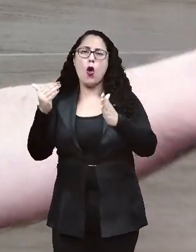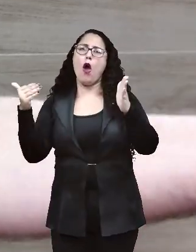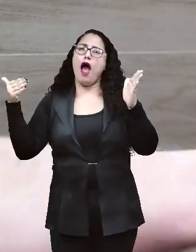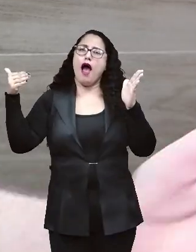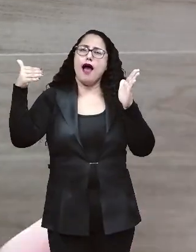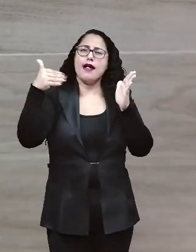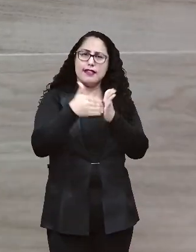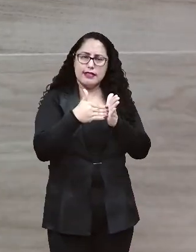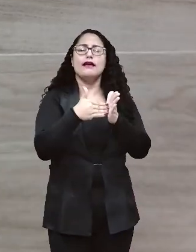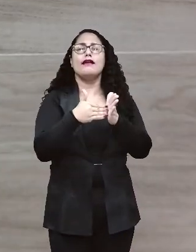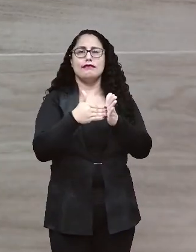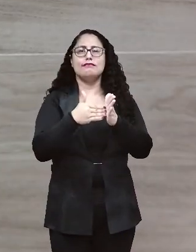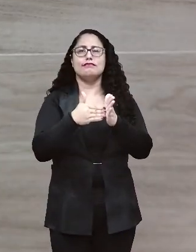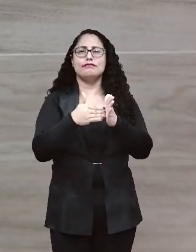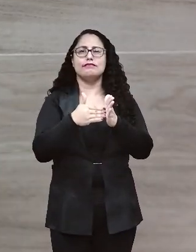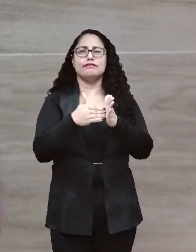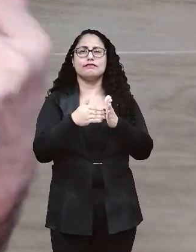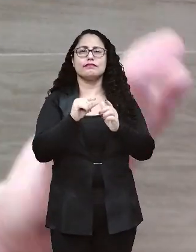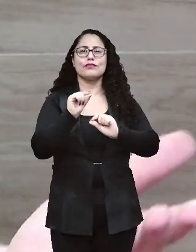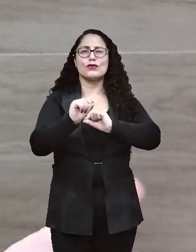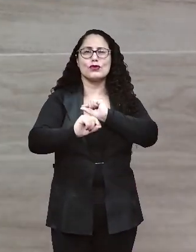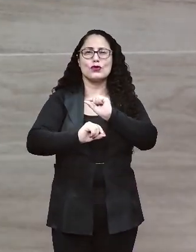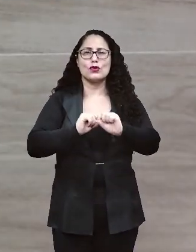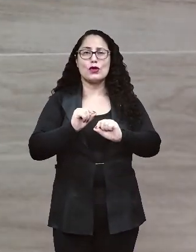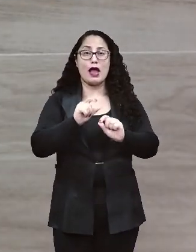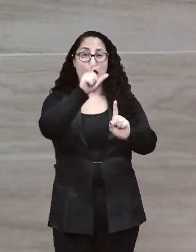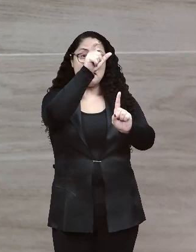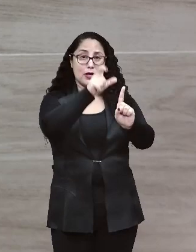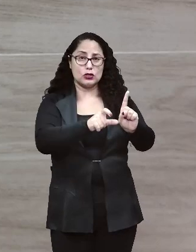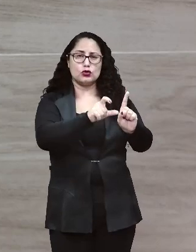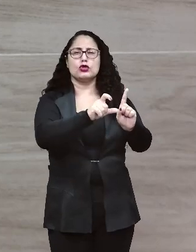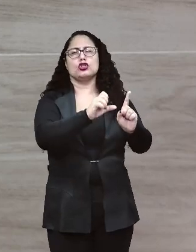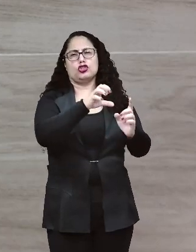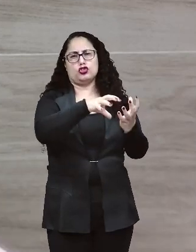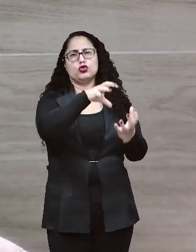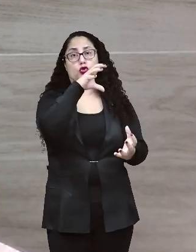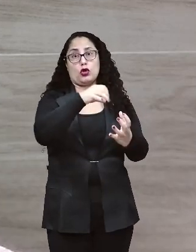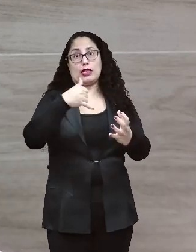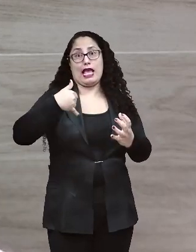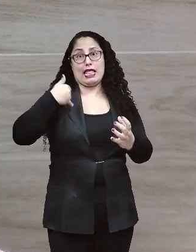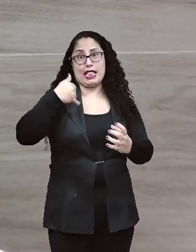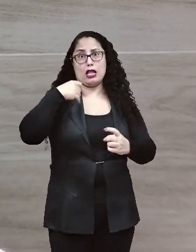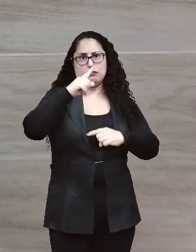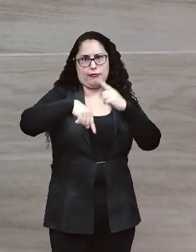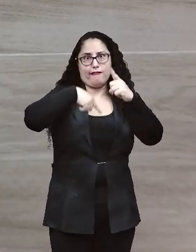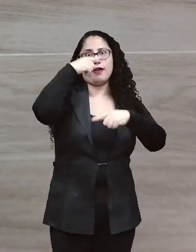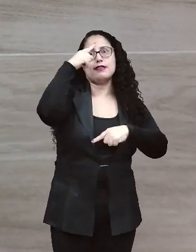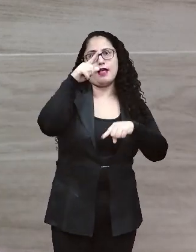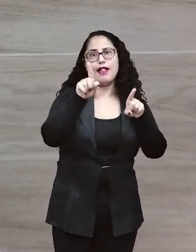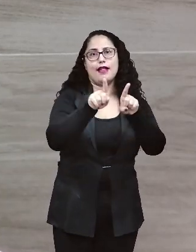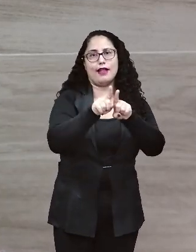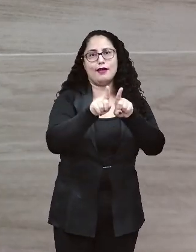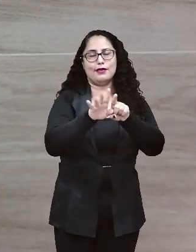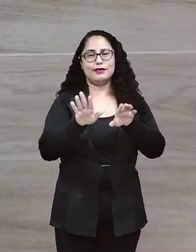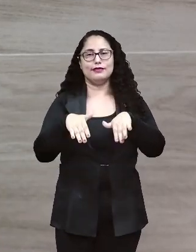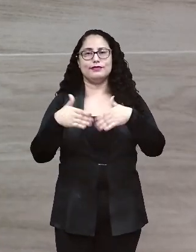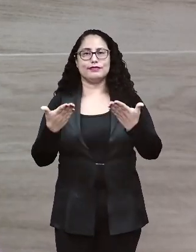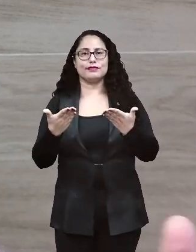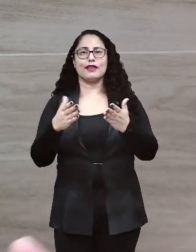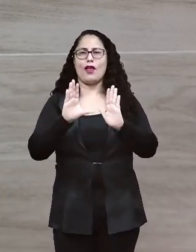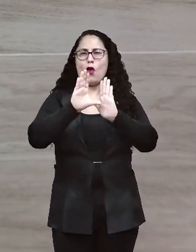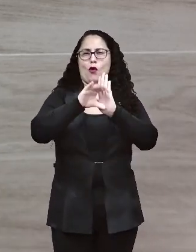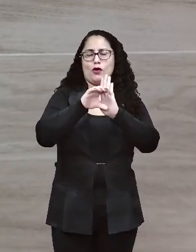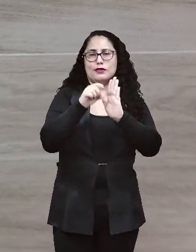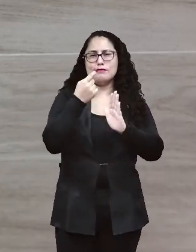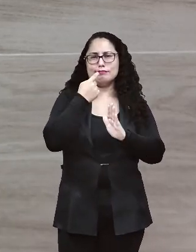até, né, a pessoa idosa, né, até a idade mais avançada. E tem um conceito